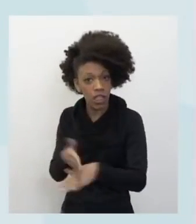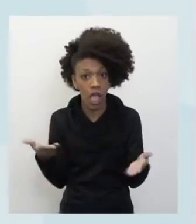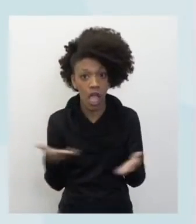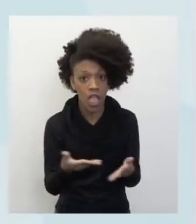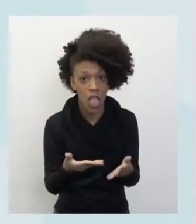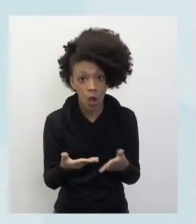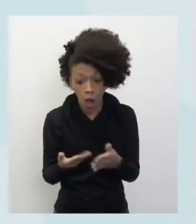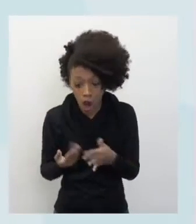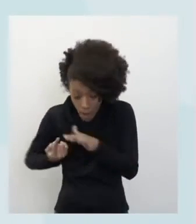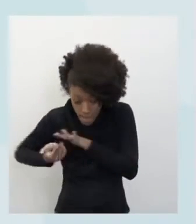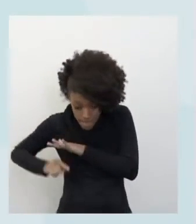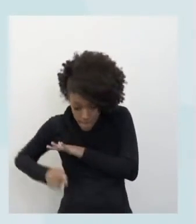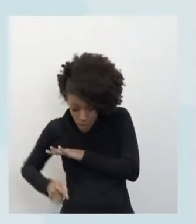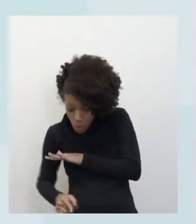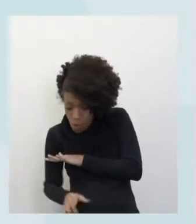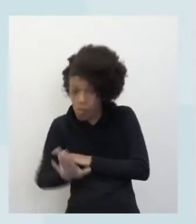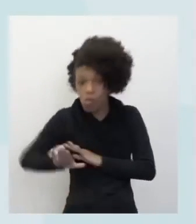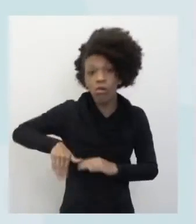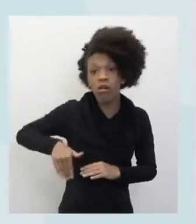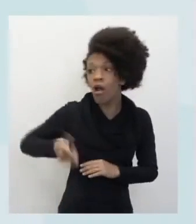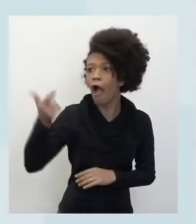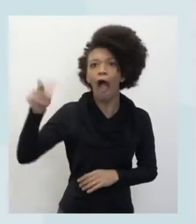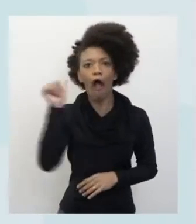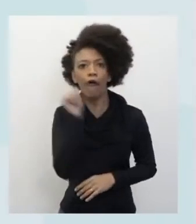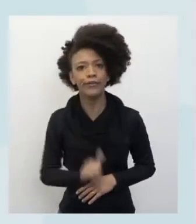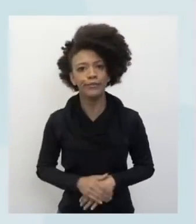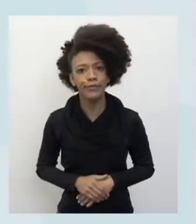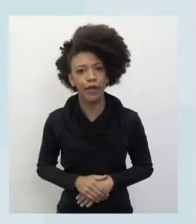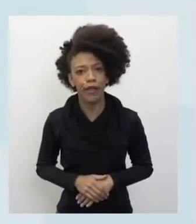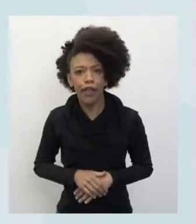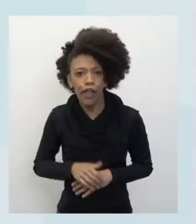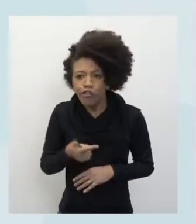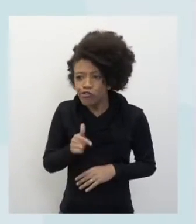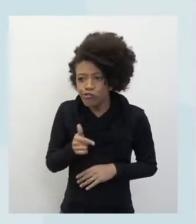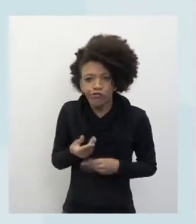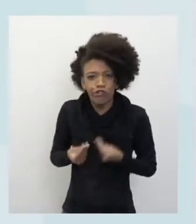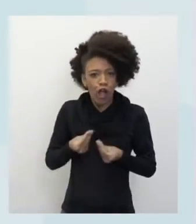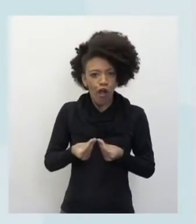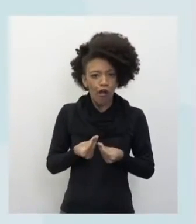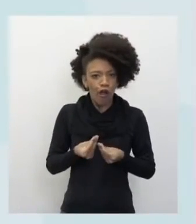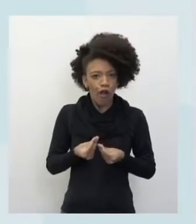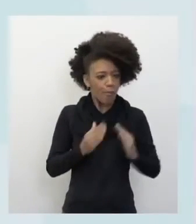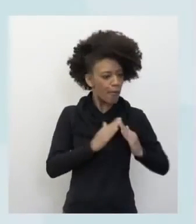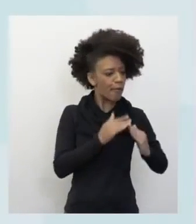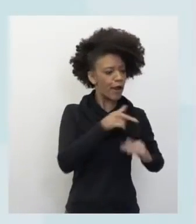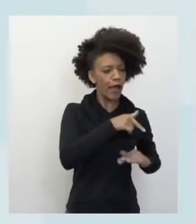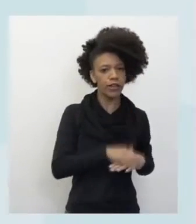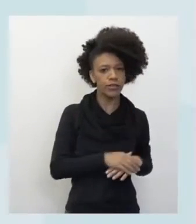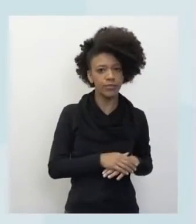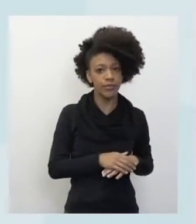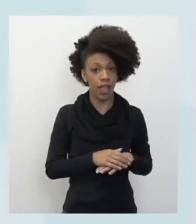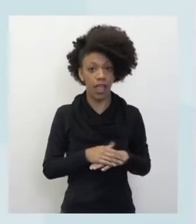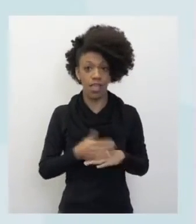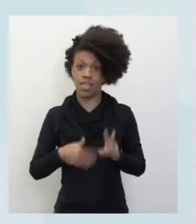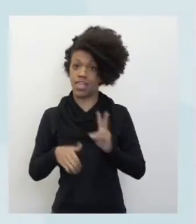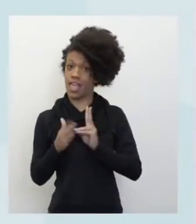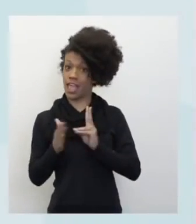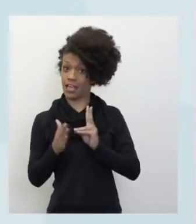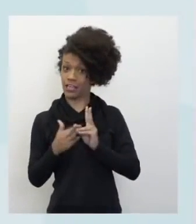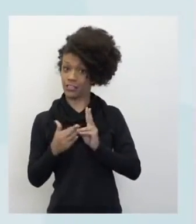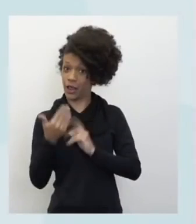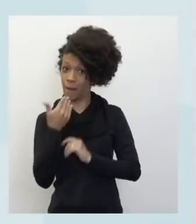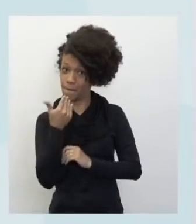fundo do rio com a outra. Não tinha mais como continuar morando ali. A indiazinha pediu ao